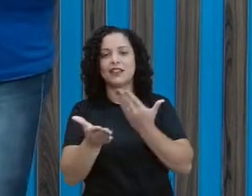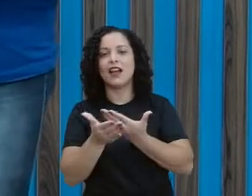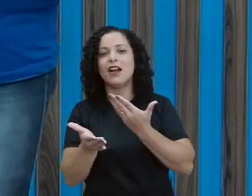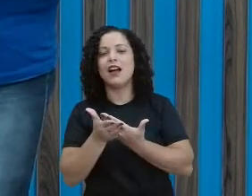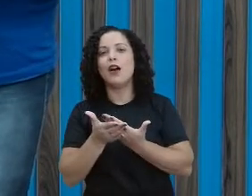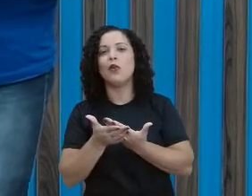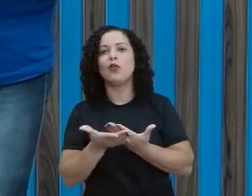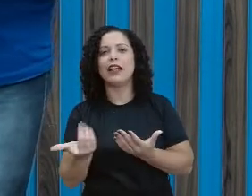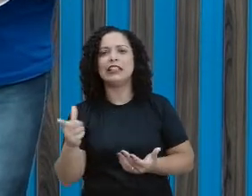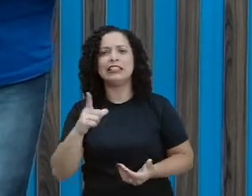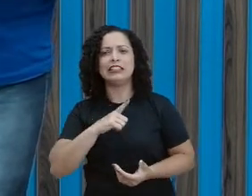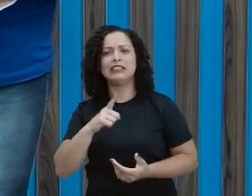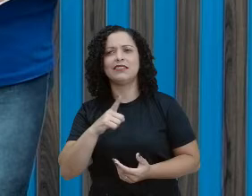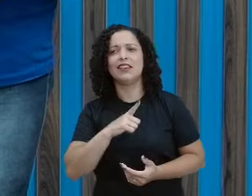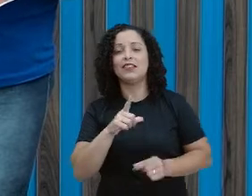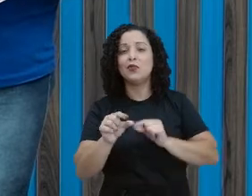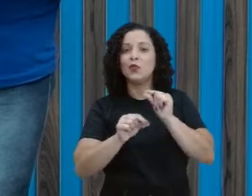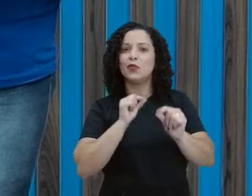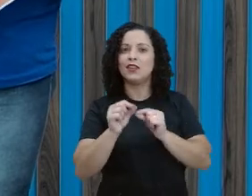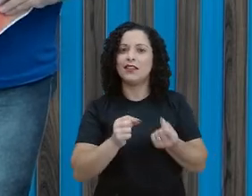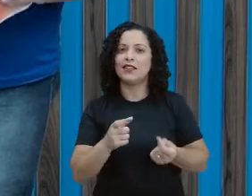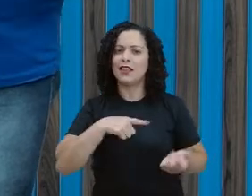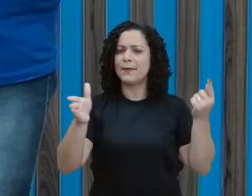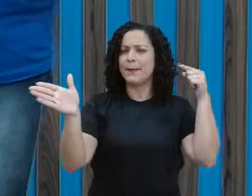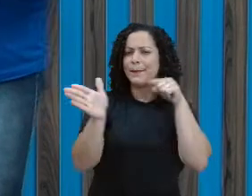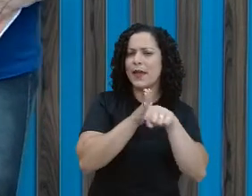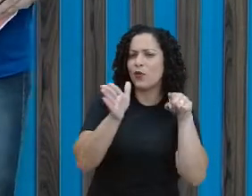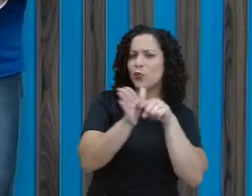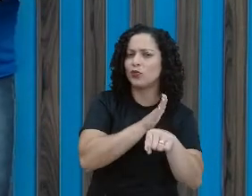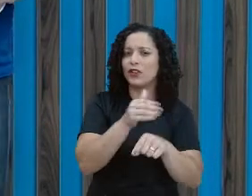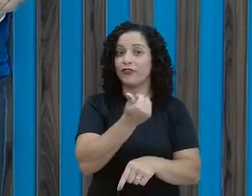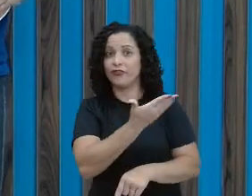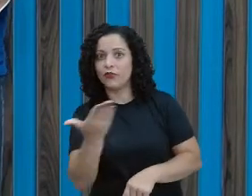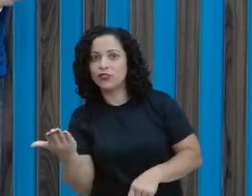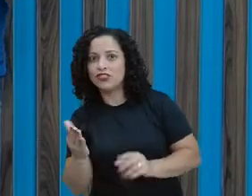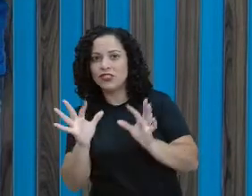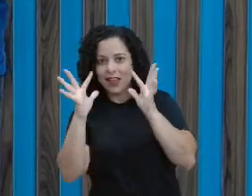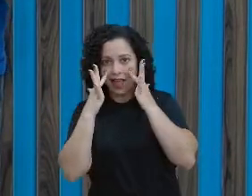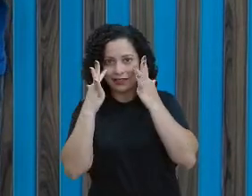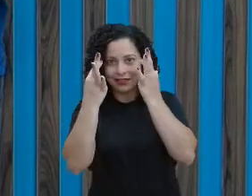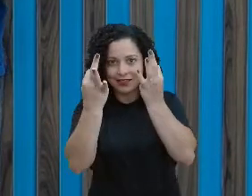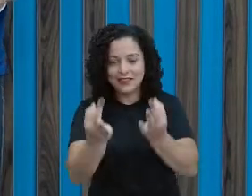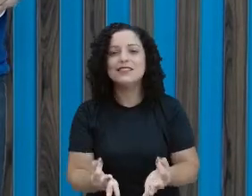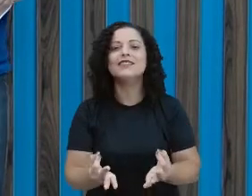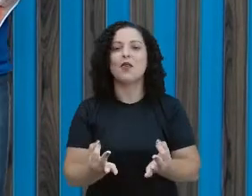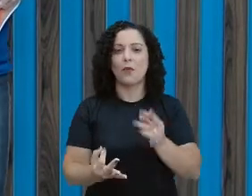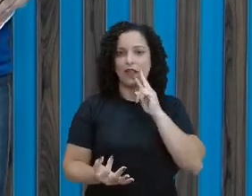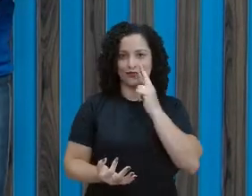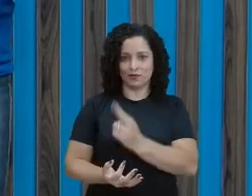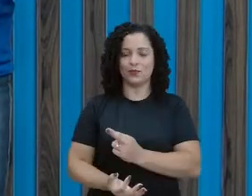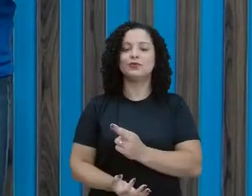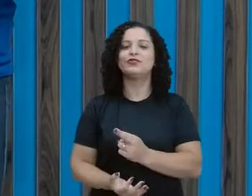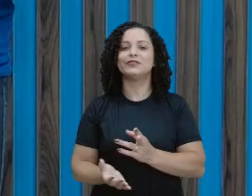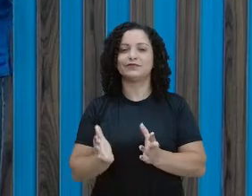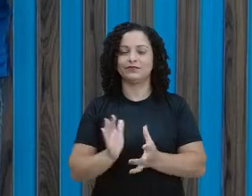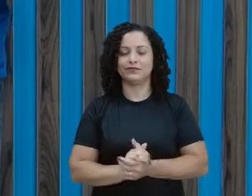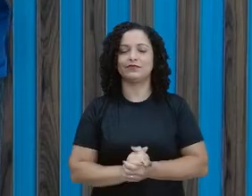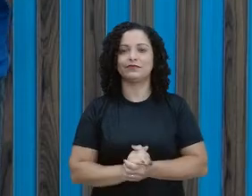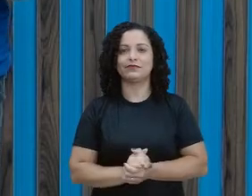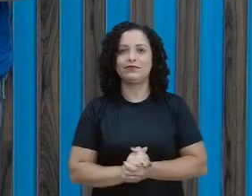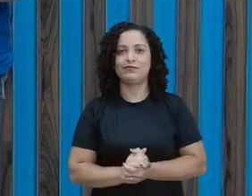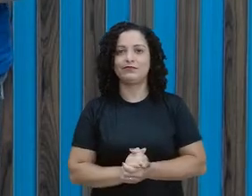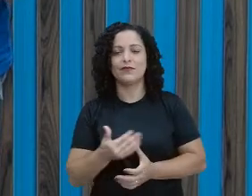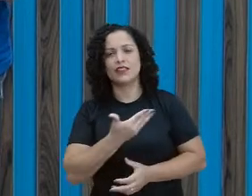ela vai fazendo algumas perguntas e vocês vão ter que prestar atenção para trazer a resposta. E aí vocês